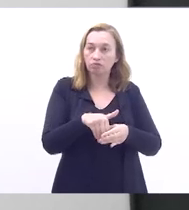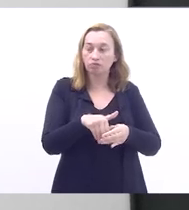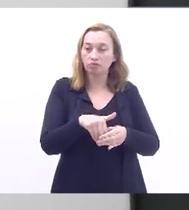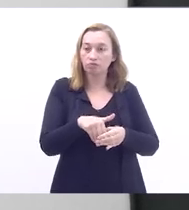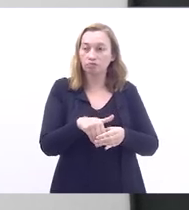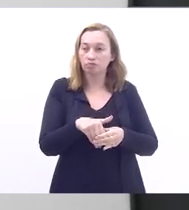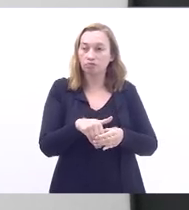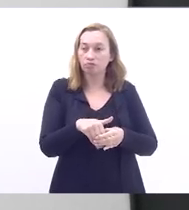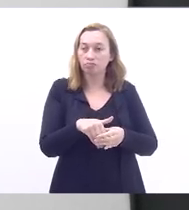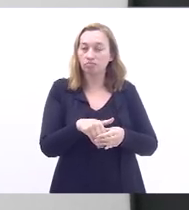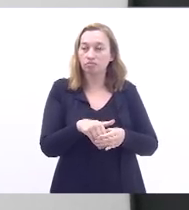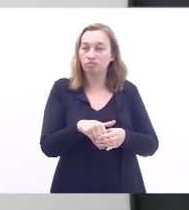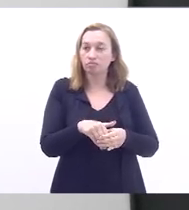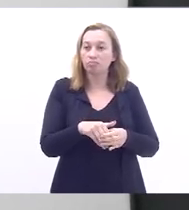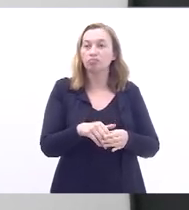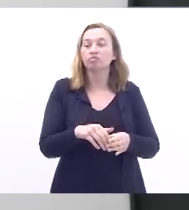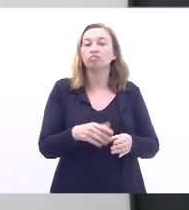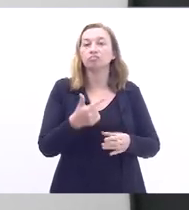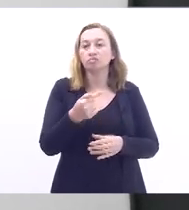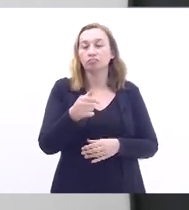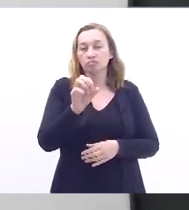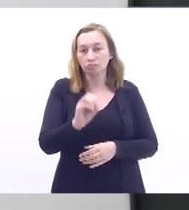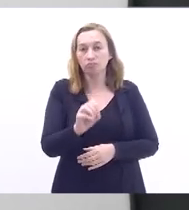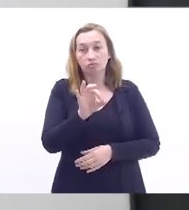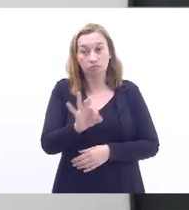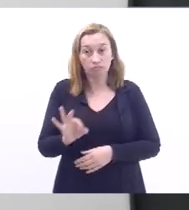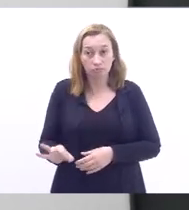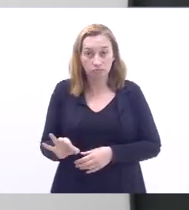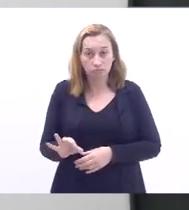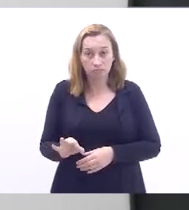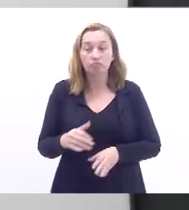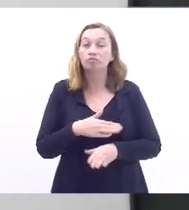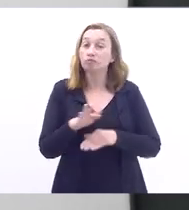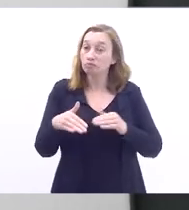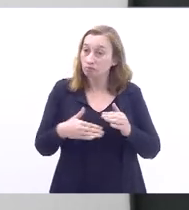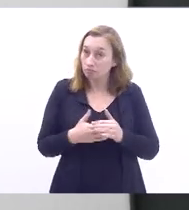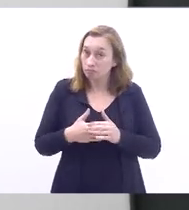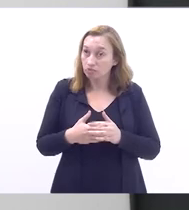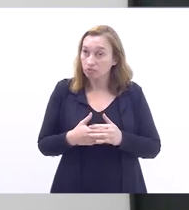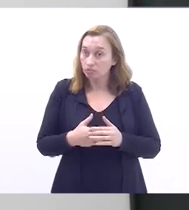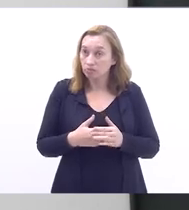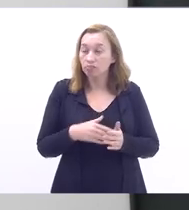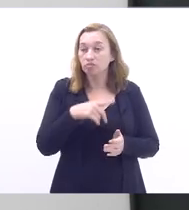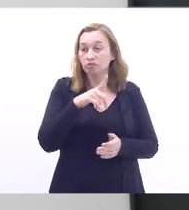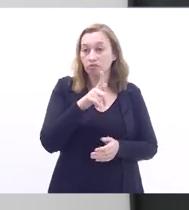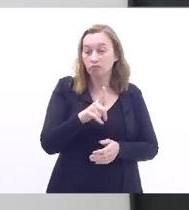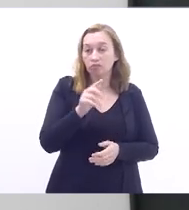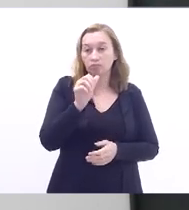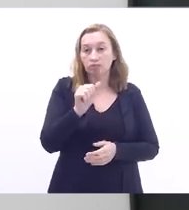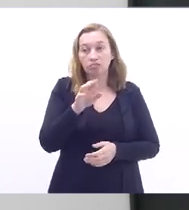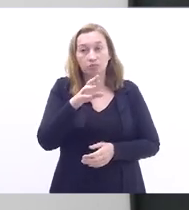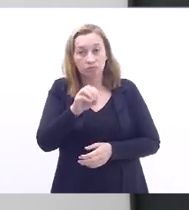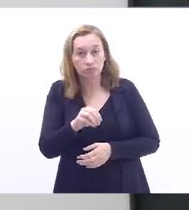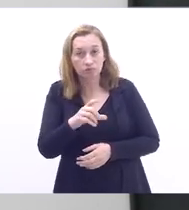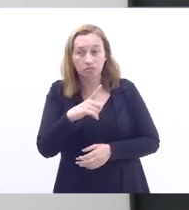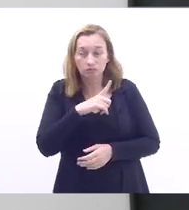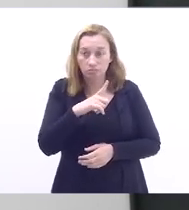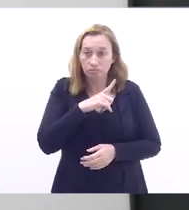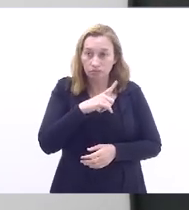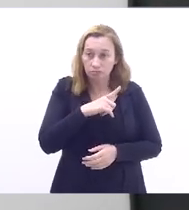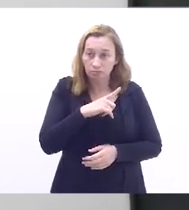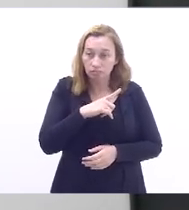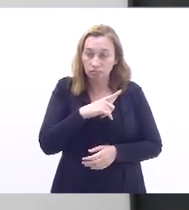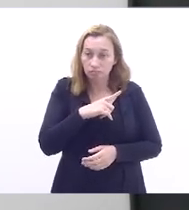é o coro qualificado e setenta por cento de todos os cargos que tá não se fosse setenta por cento